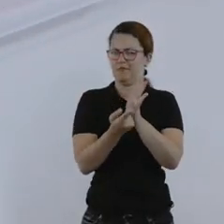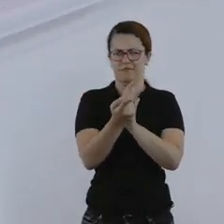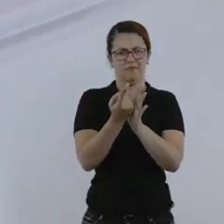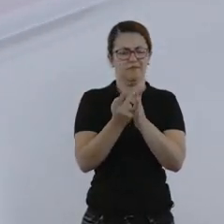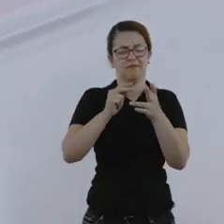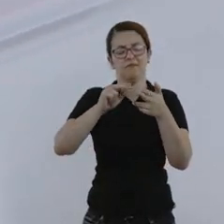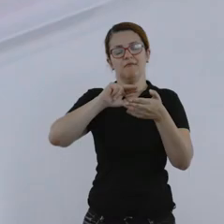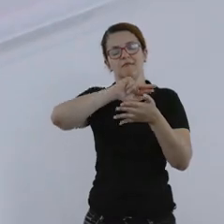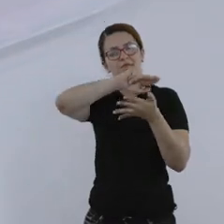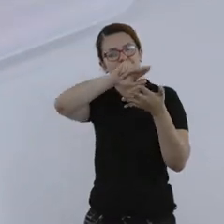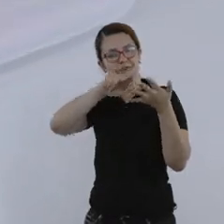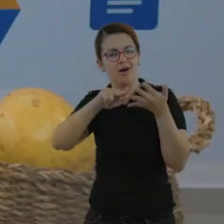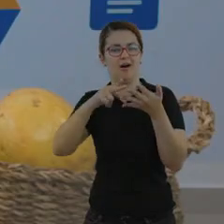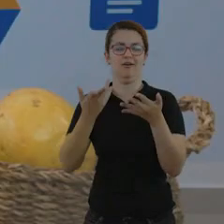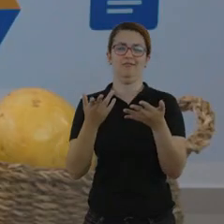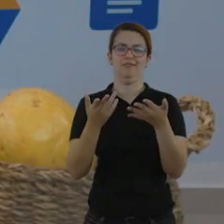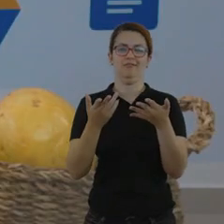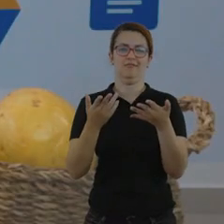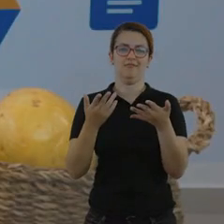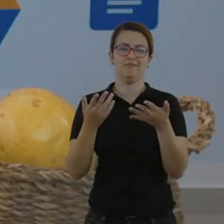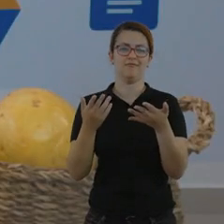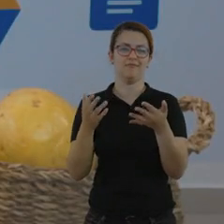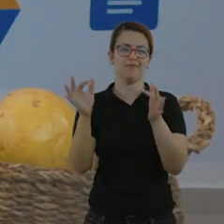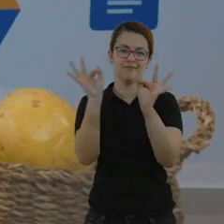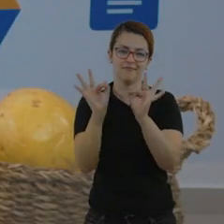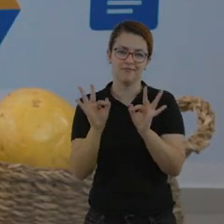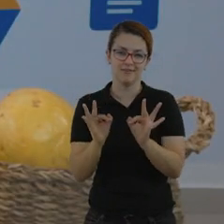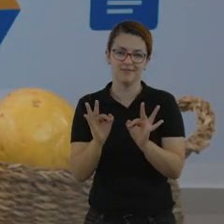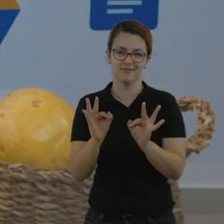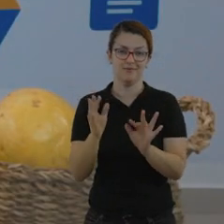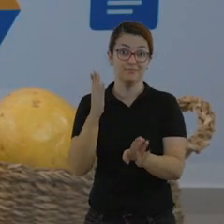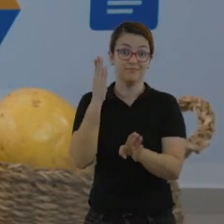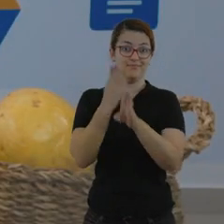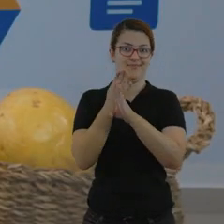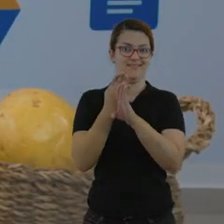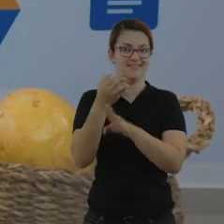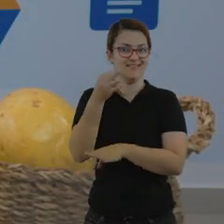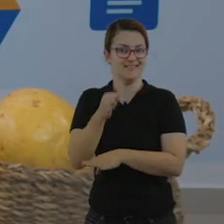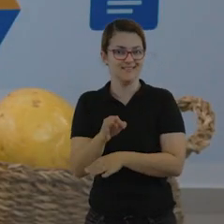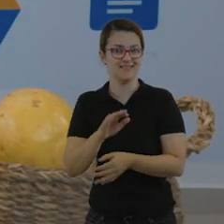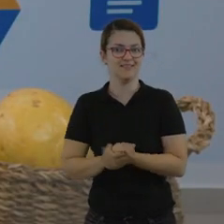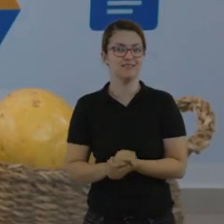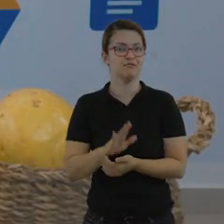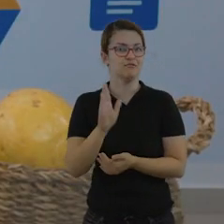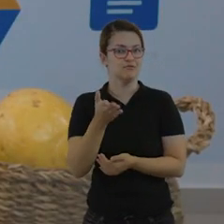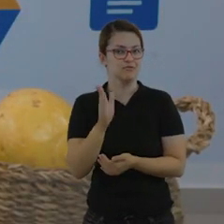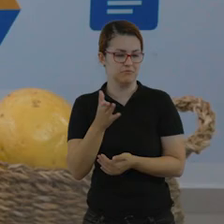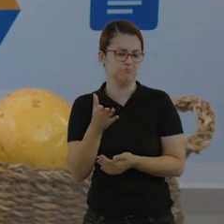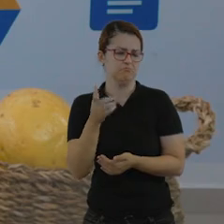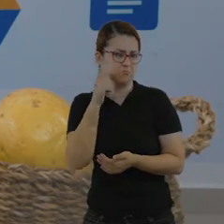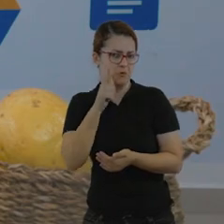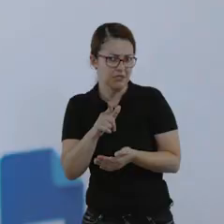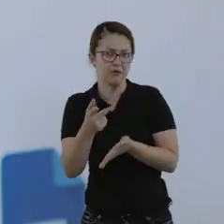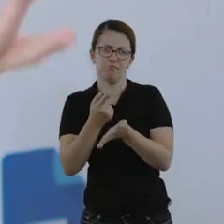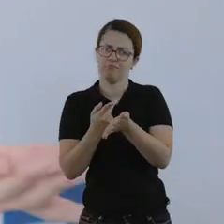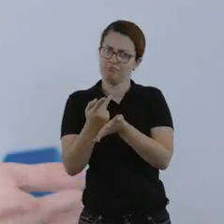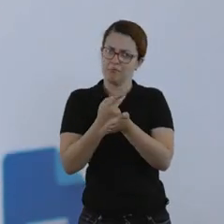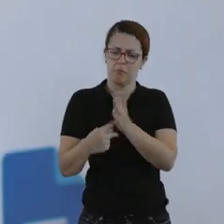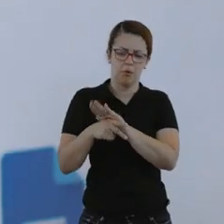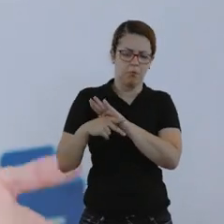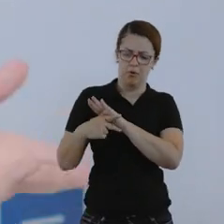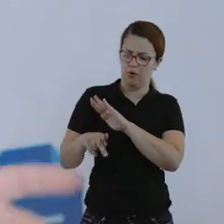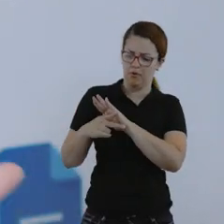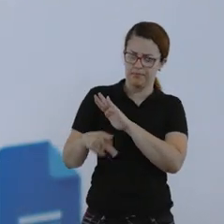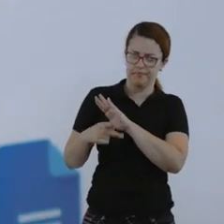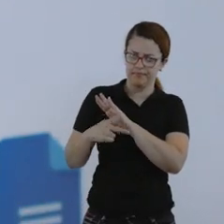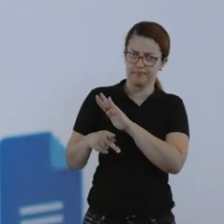vários desenhos, ele vai ficar feliz quando acerta. Se a criança de maternal já consegue traçar alguns desenhos, você pode deixar que ela mesma